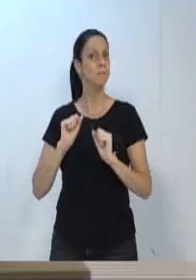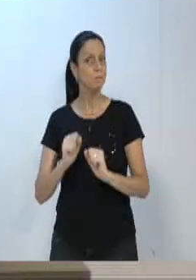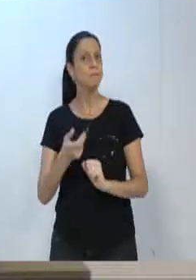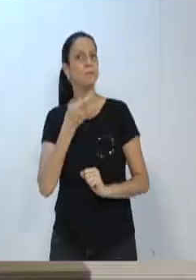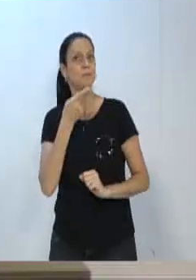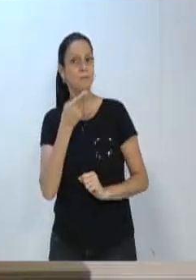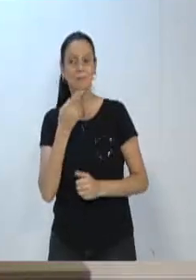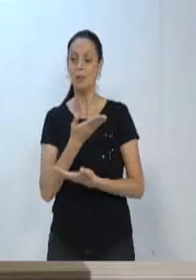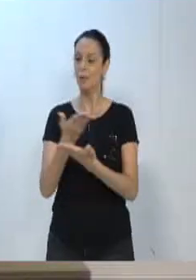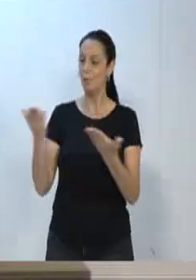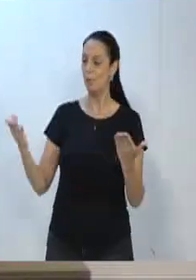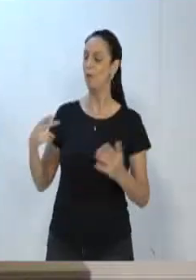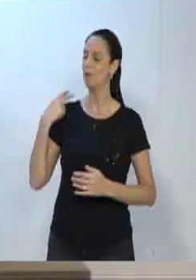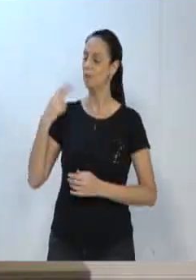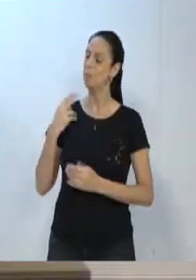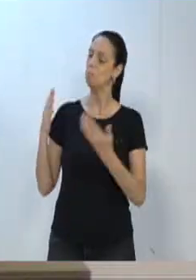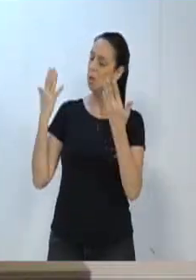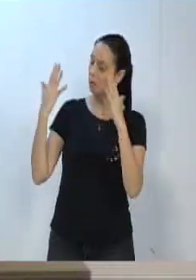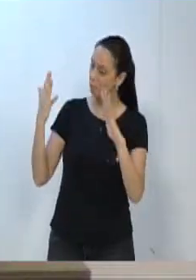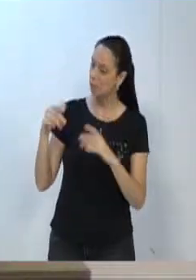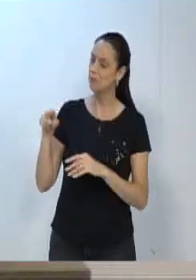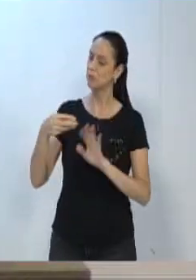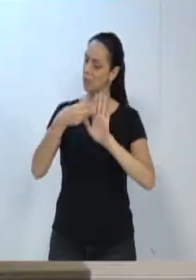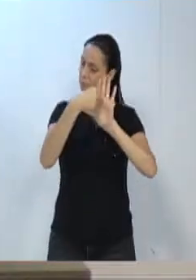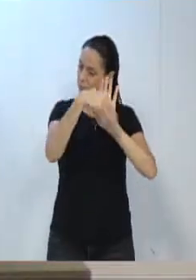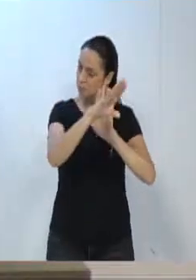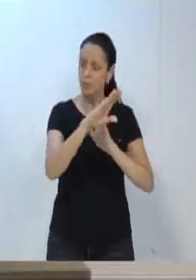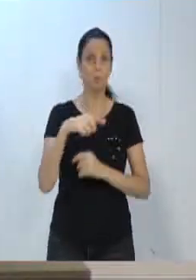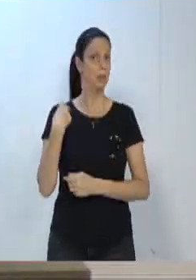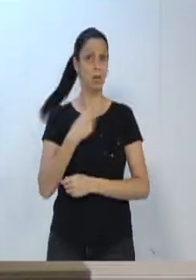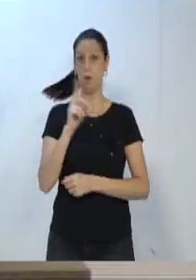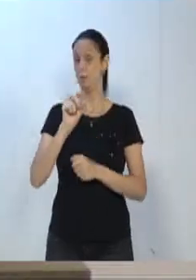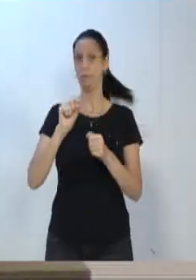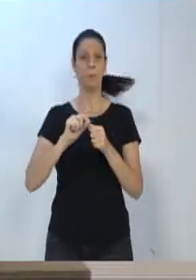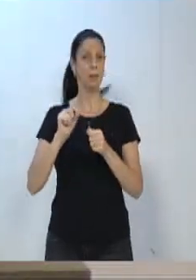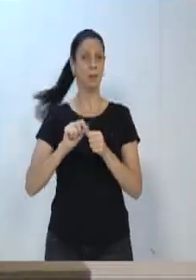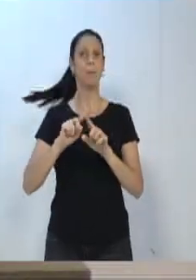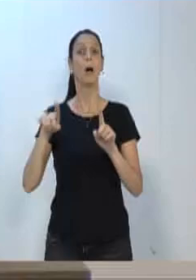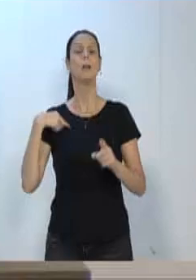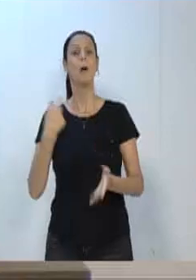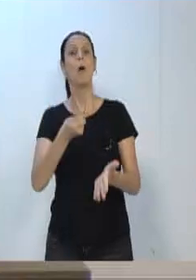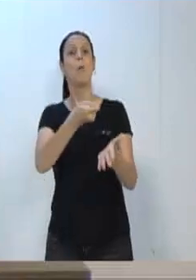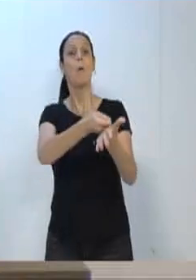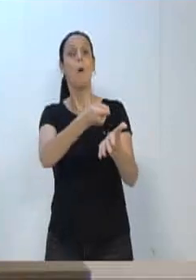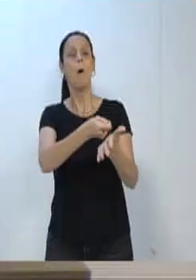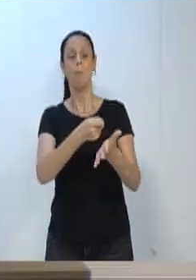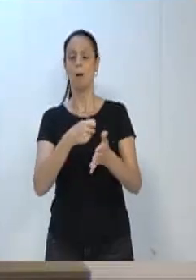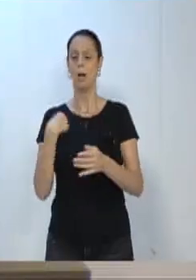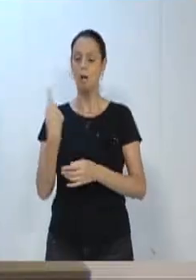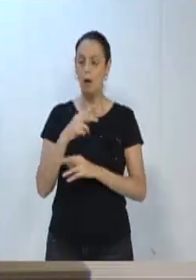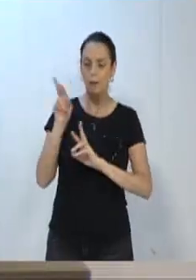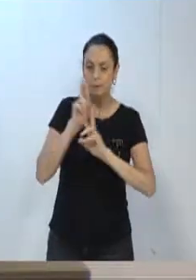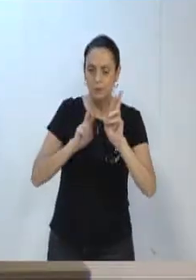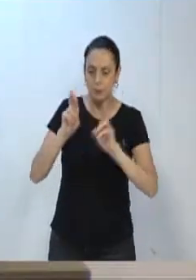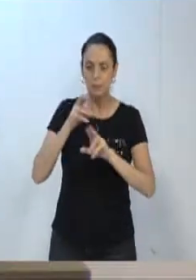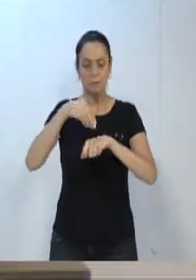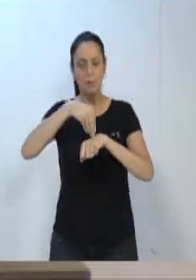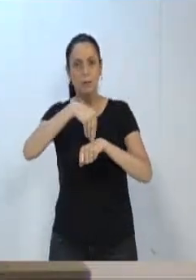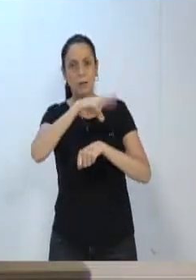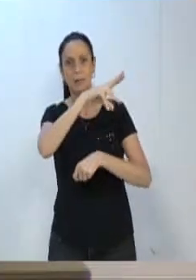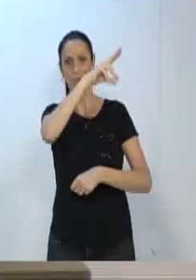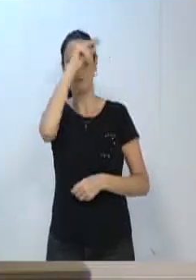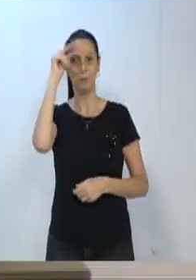pelo trabalho que está sendo feito. Até porque não somos nós que executamos, mas somos nós os cobradores e os fiscalizadores, que levamos isso